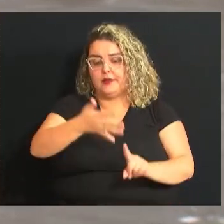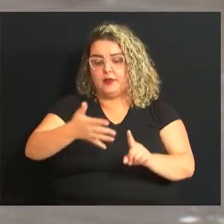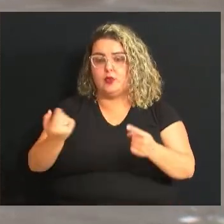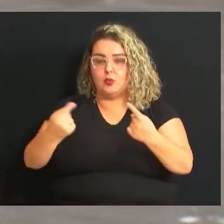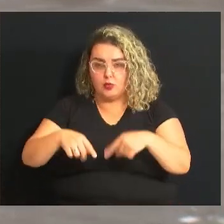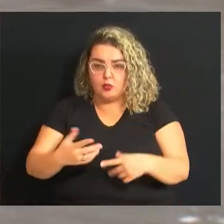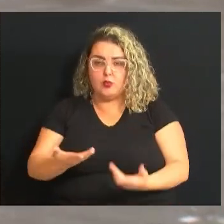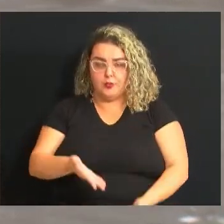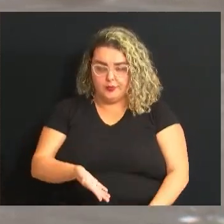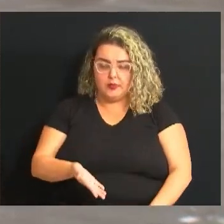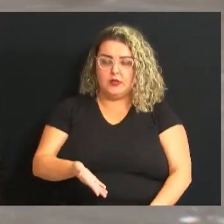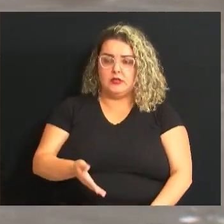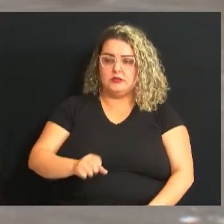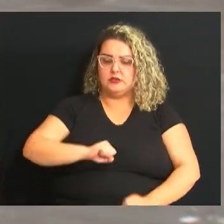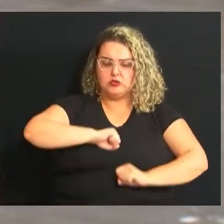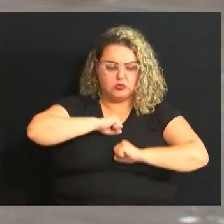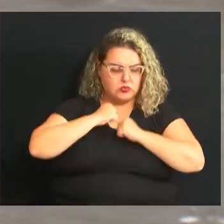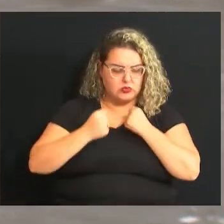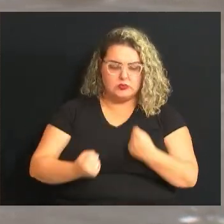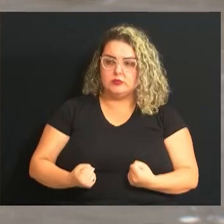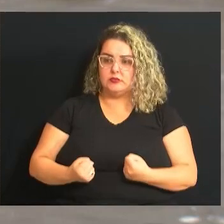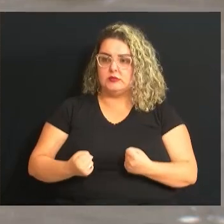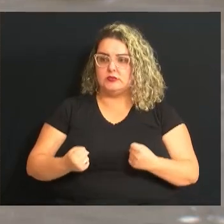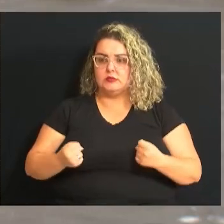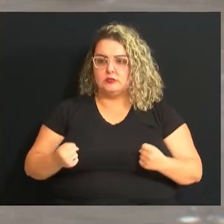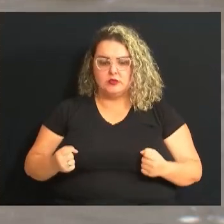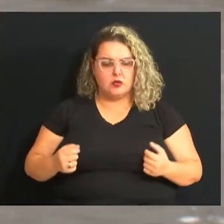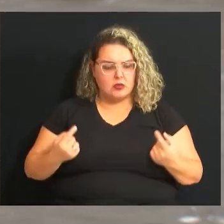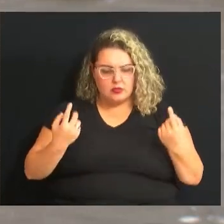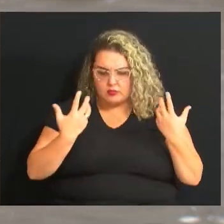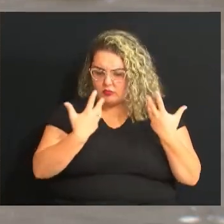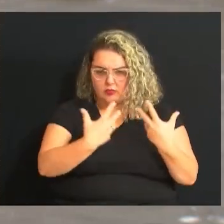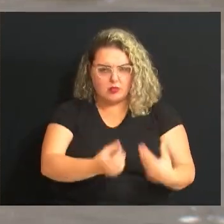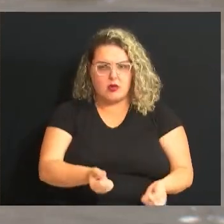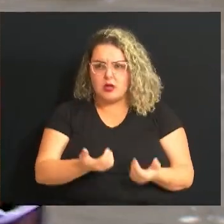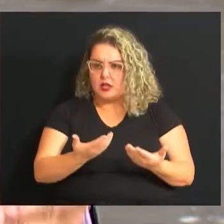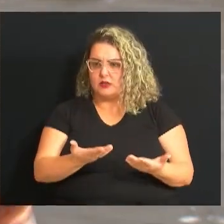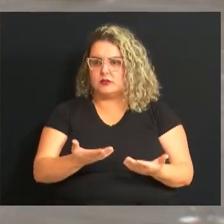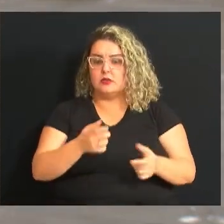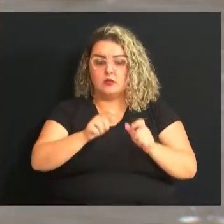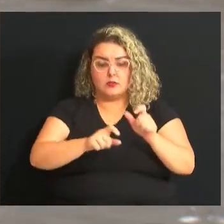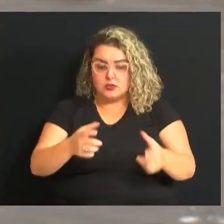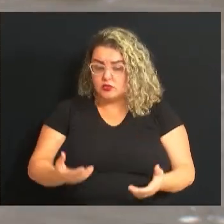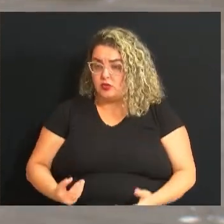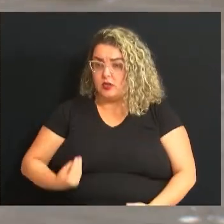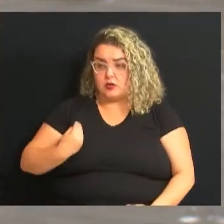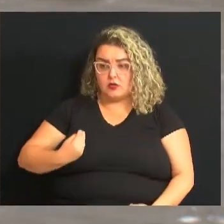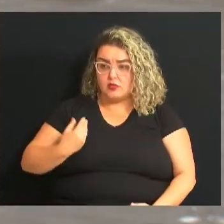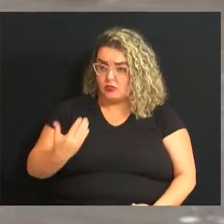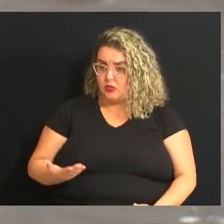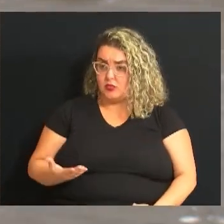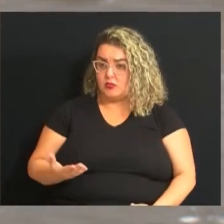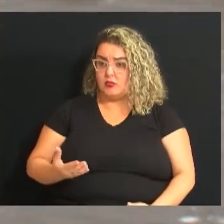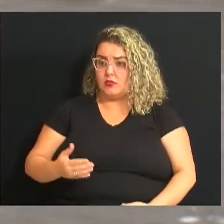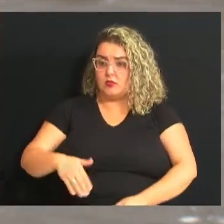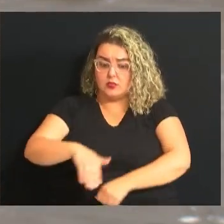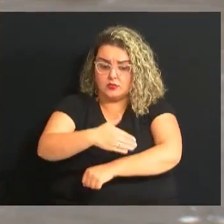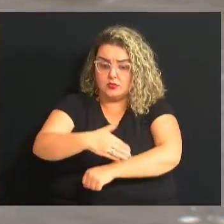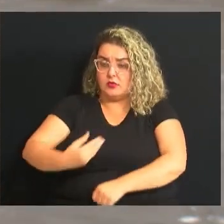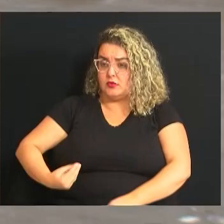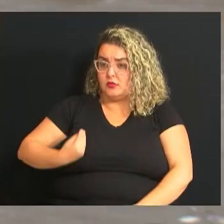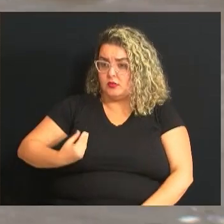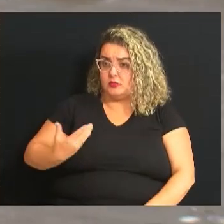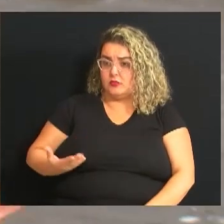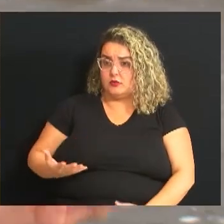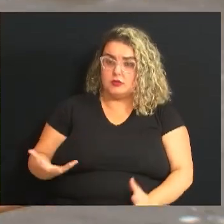se você se indigna contra uma manifestação de intolerância com uma pessoa que vive em uma situação de